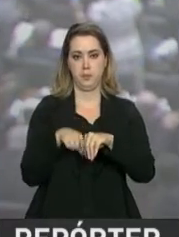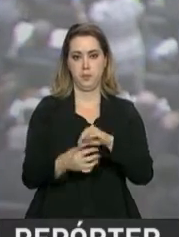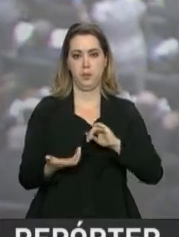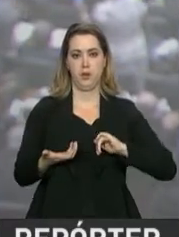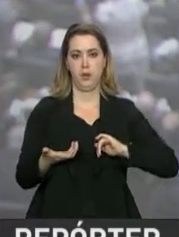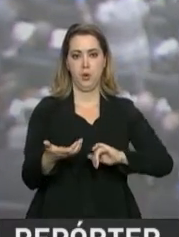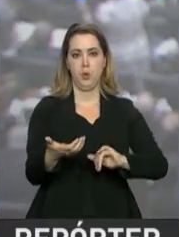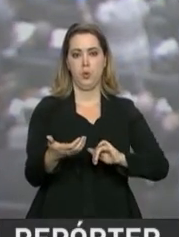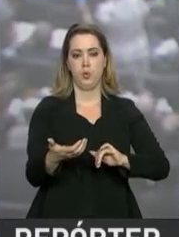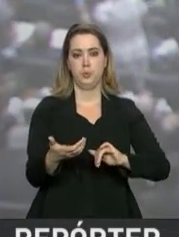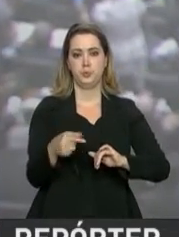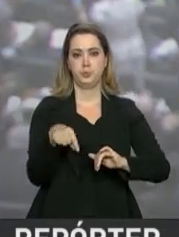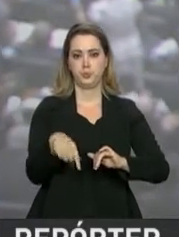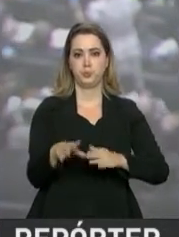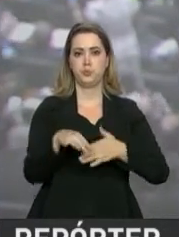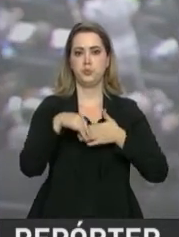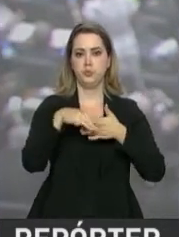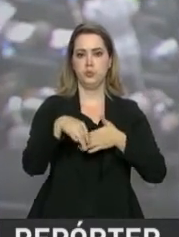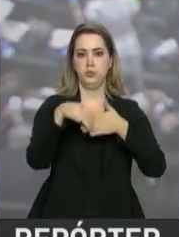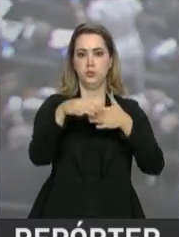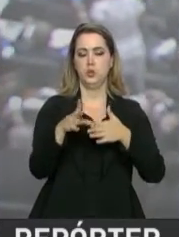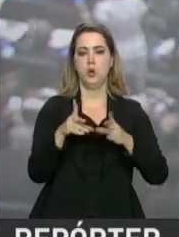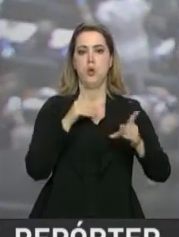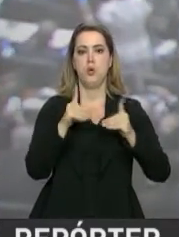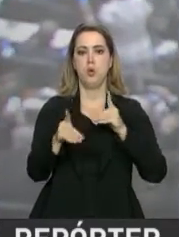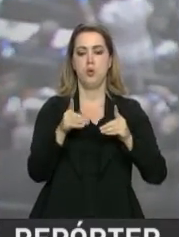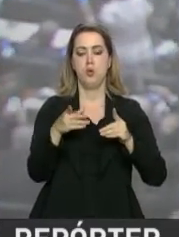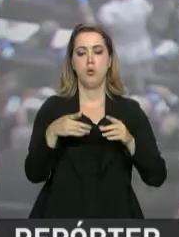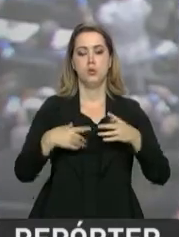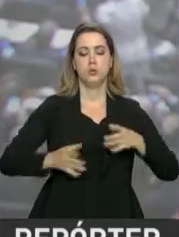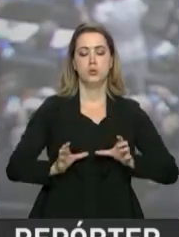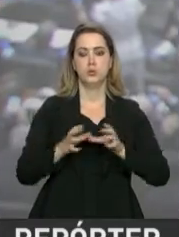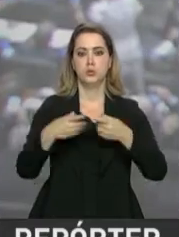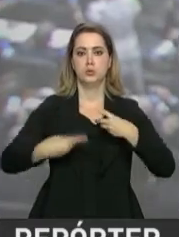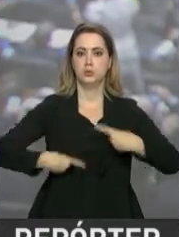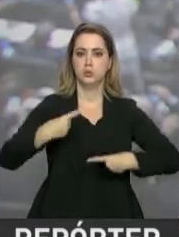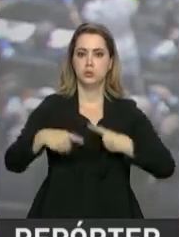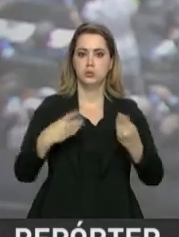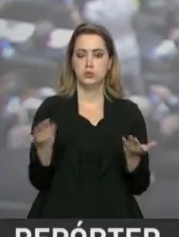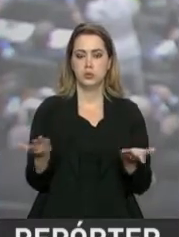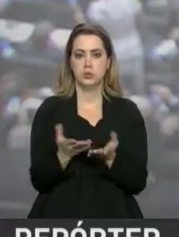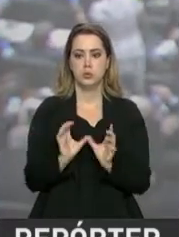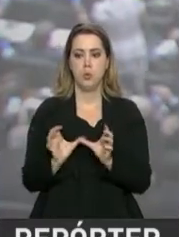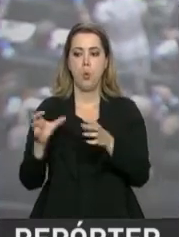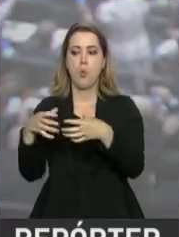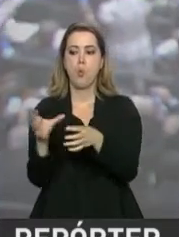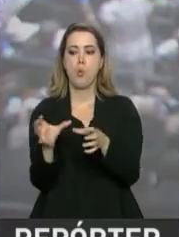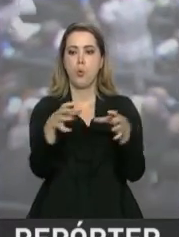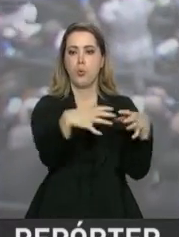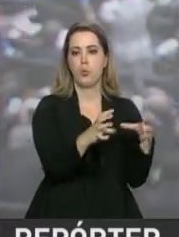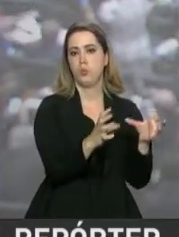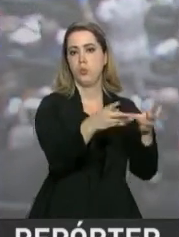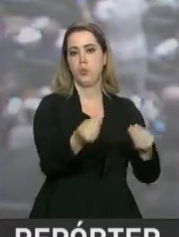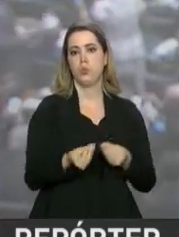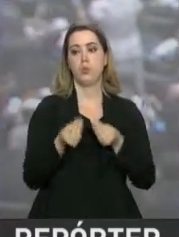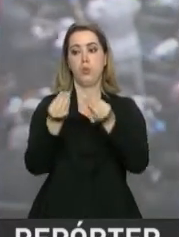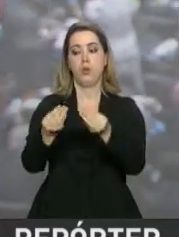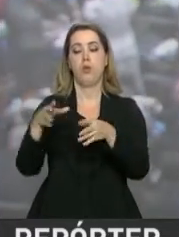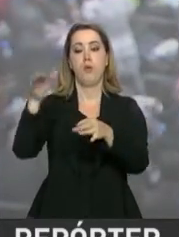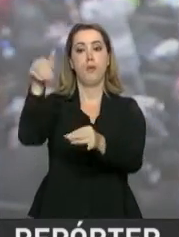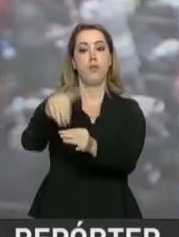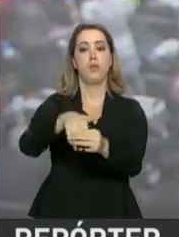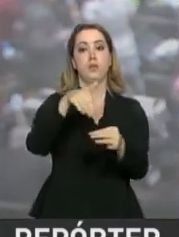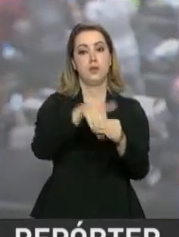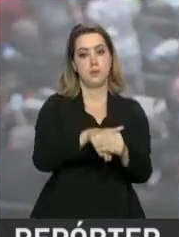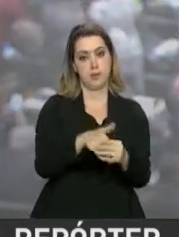Neste momento, os líderes partidários estão encaminhando os votos de bancada dos partidos políticos. E na sequência